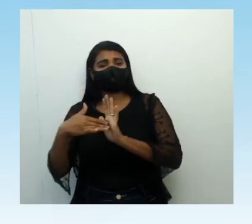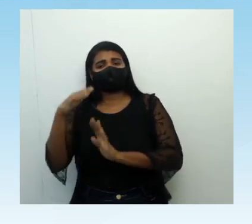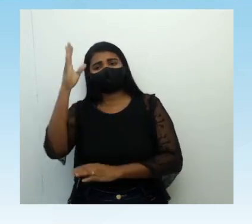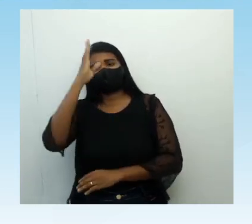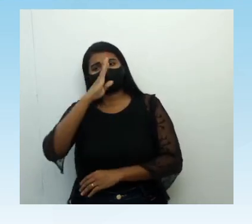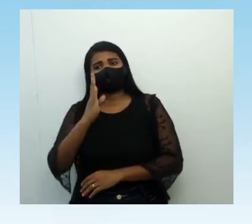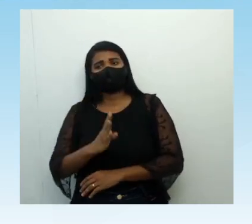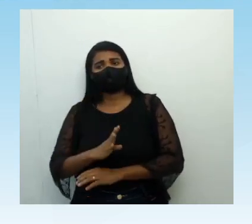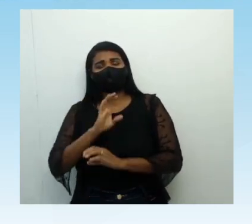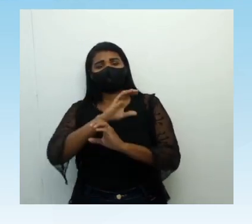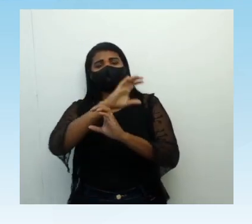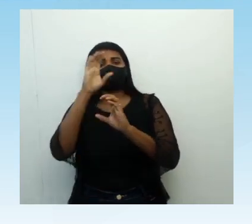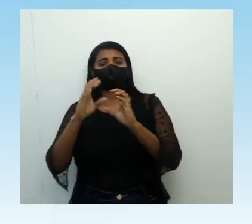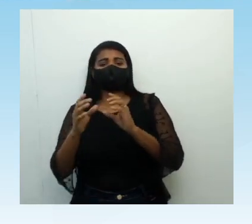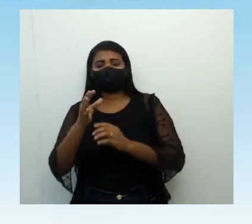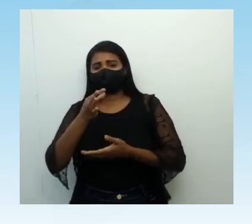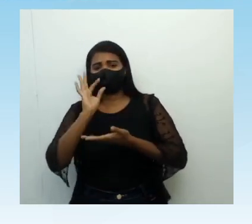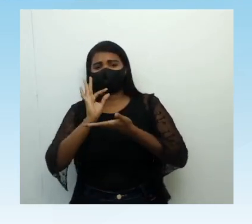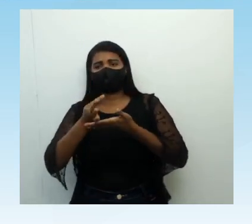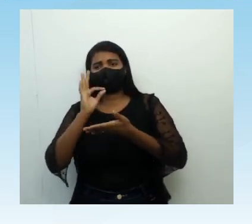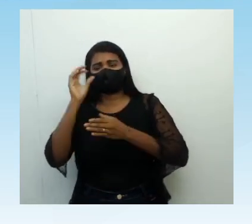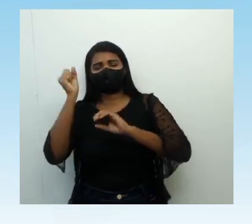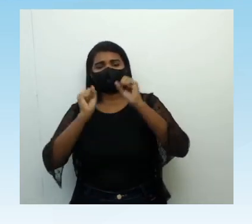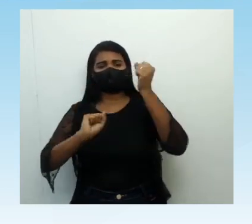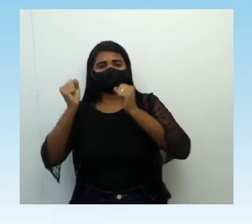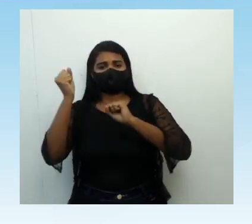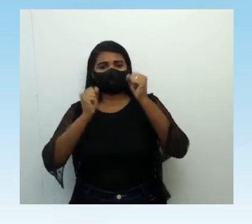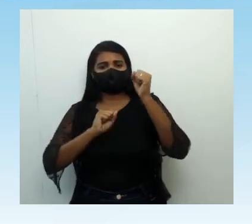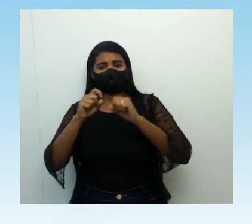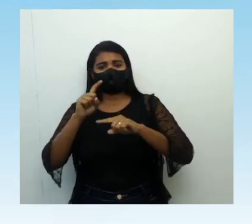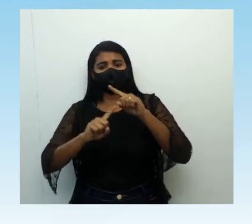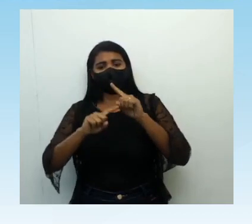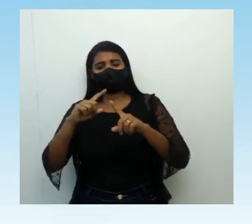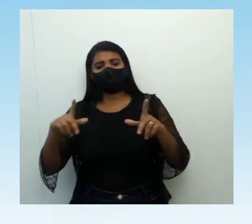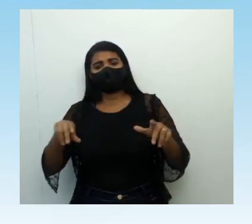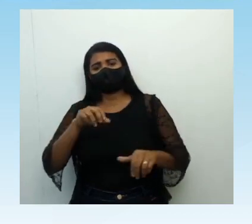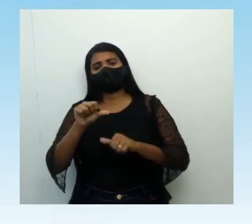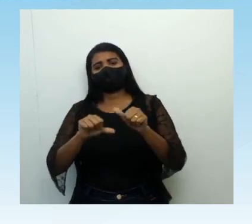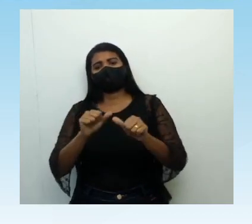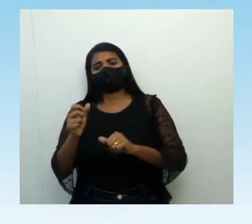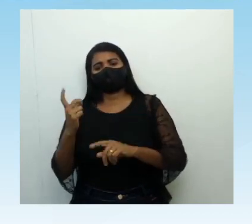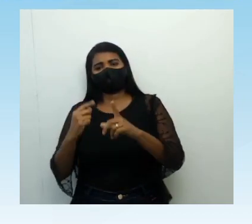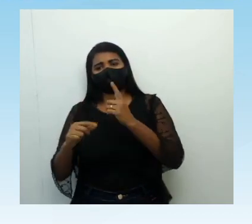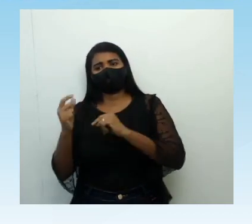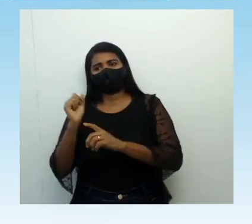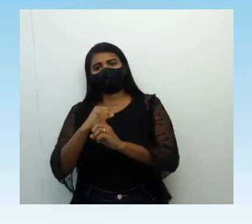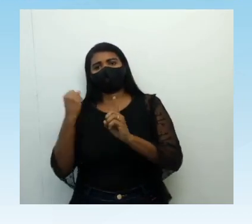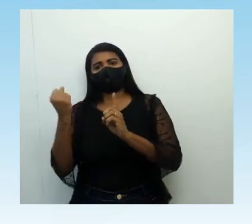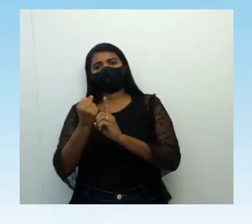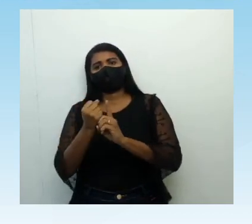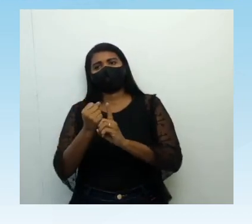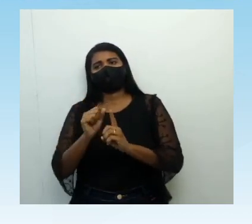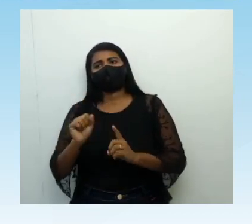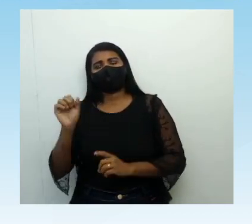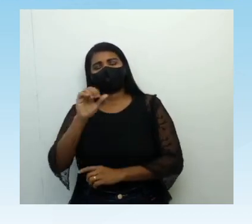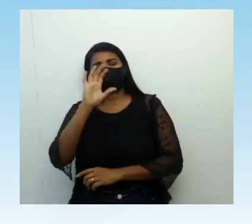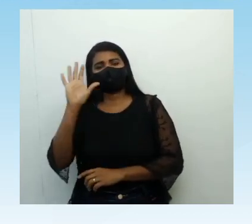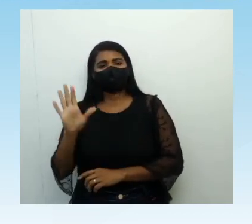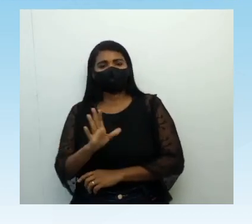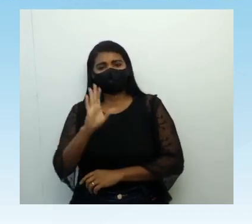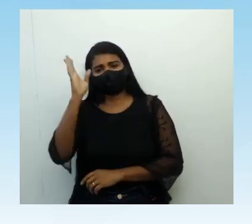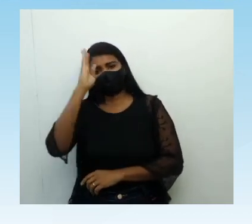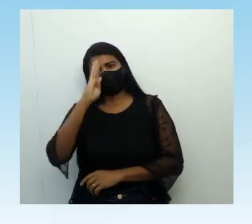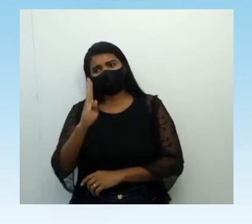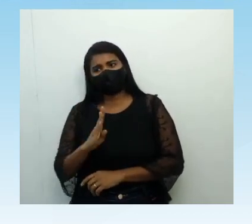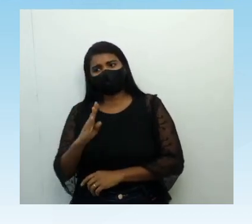da capital do café foi investida nas indústrias e essa atividade alterou a economia e a sociedade brasileira começou a sua modificação,